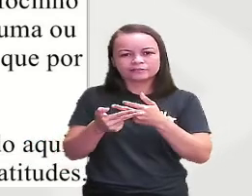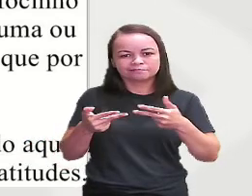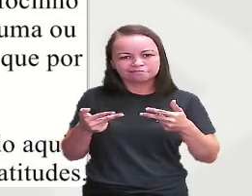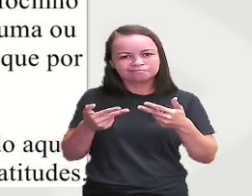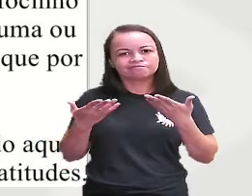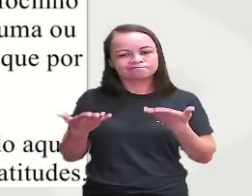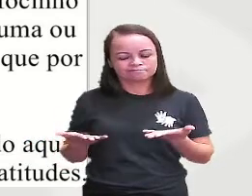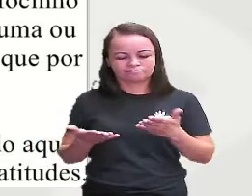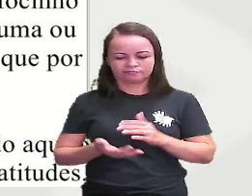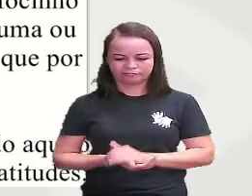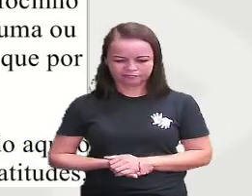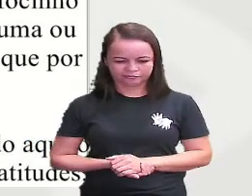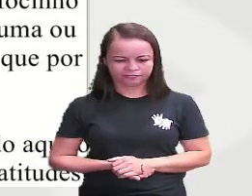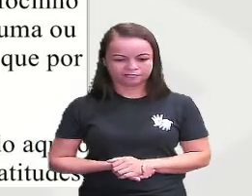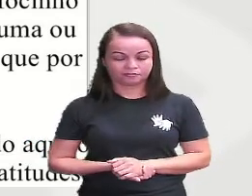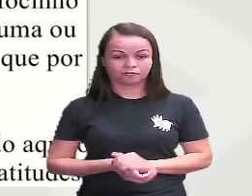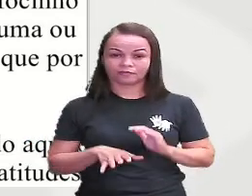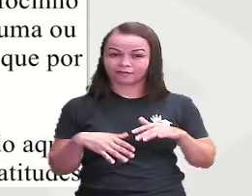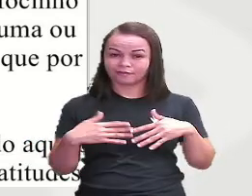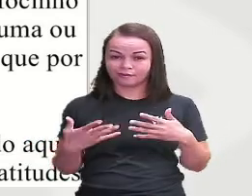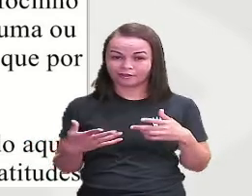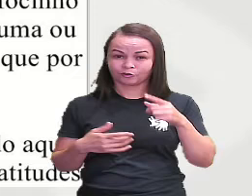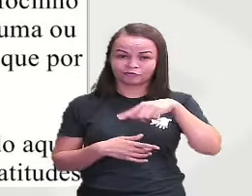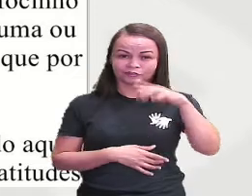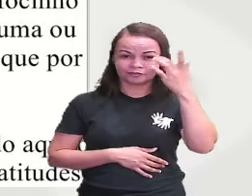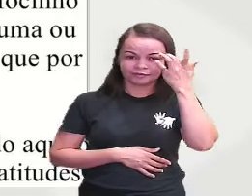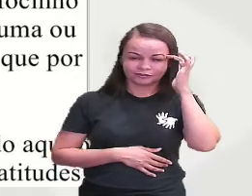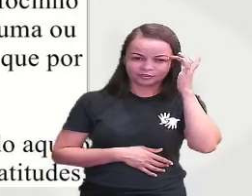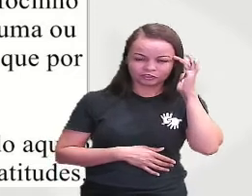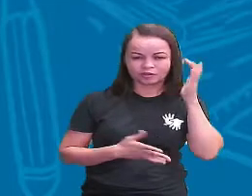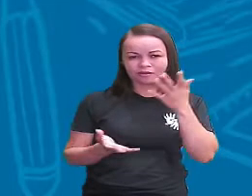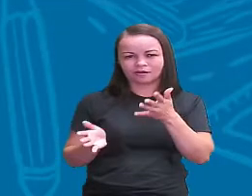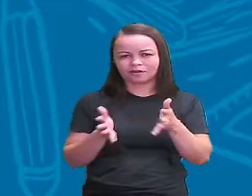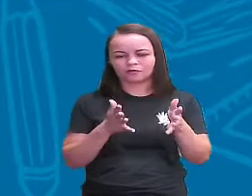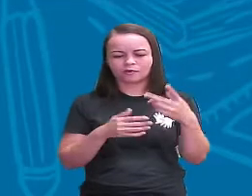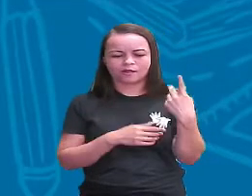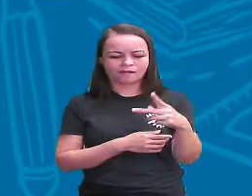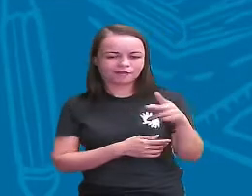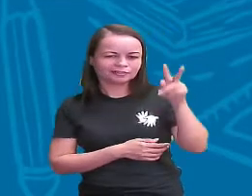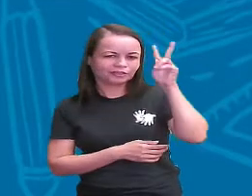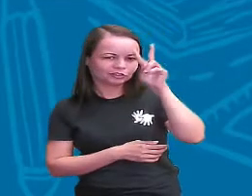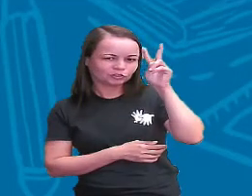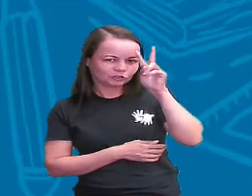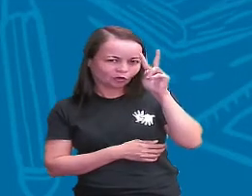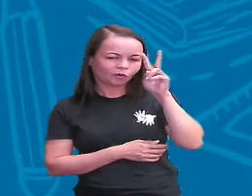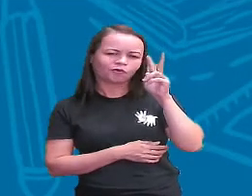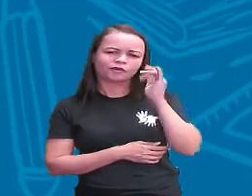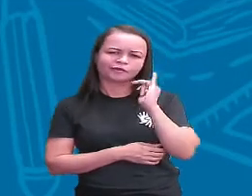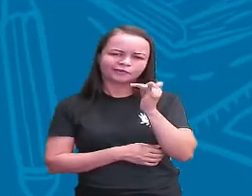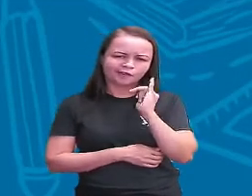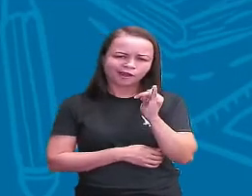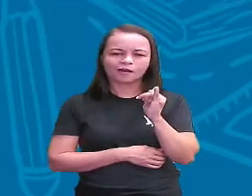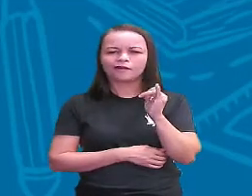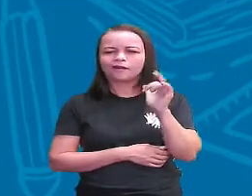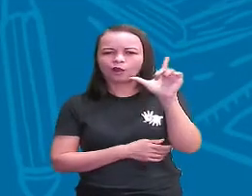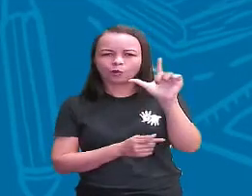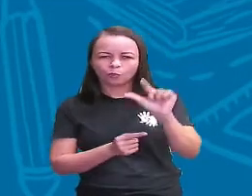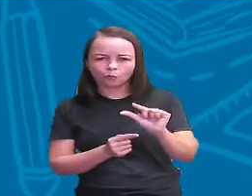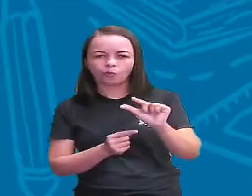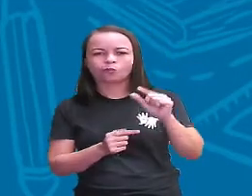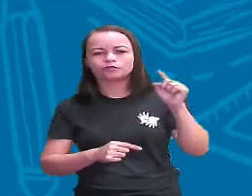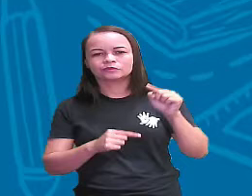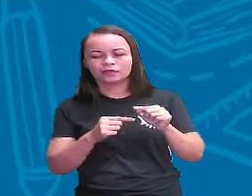atitudes. E aí, pessoal, o que é que vocês acharam? Essa historinha é uma historinha curta, né? Mas que de um